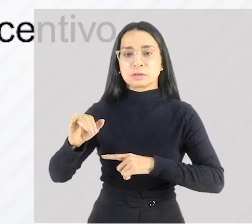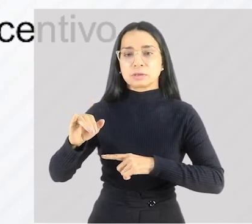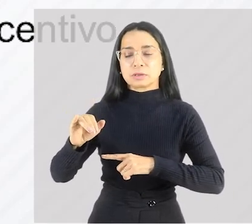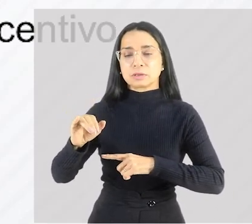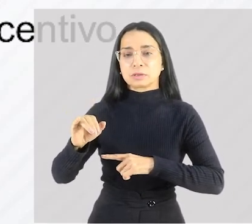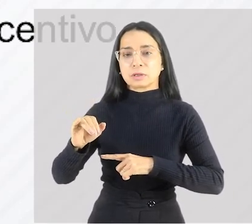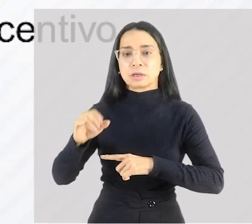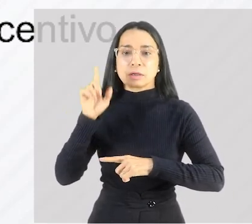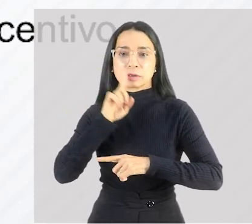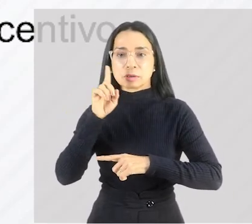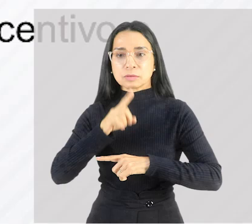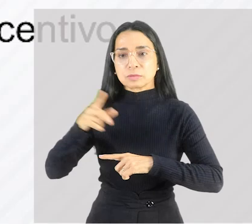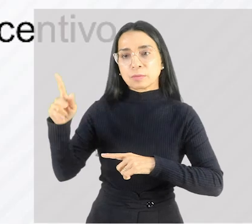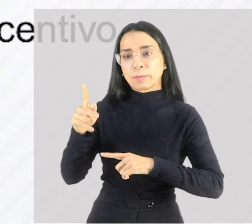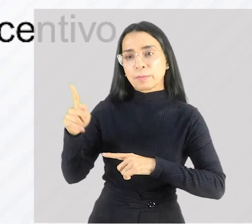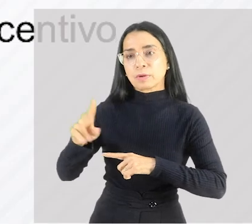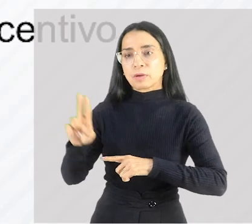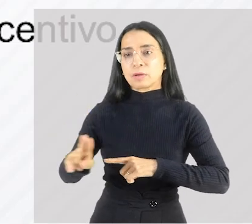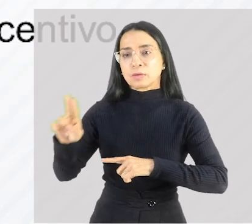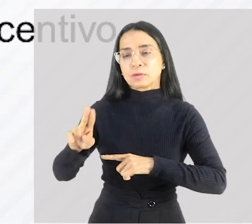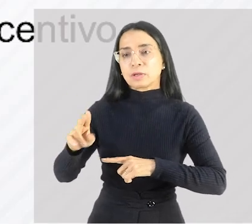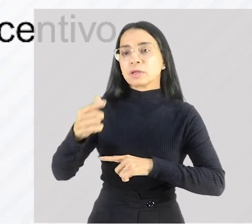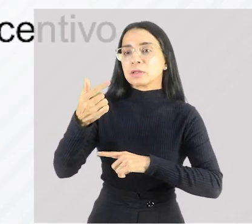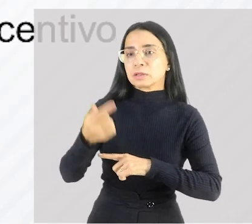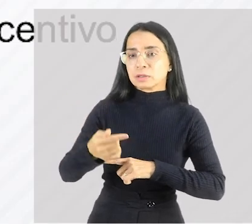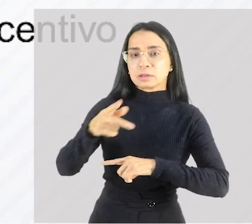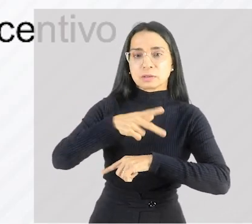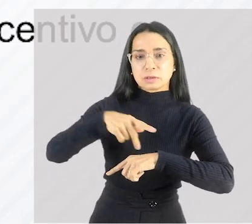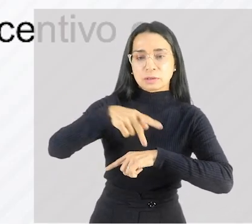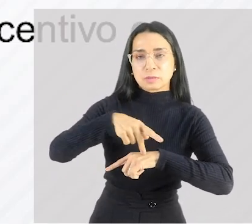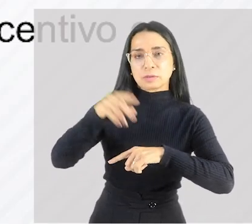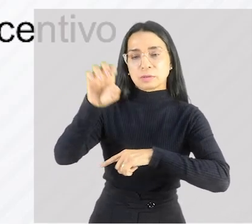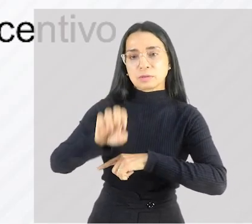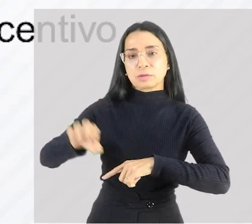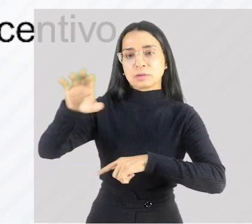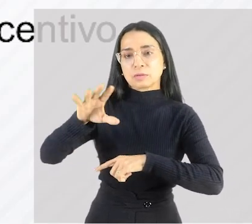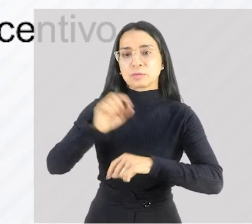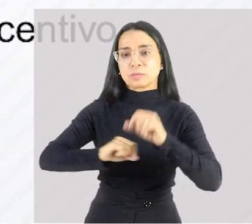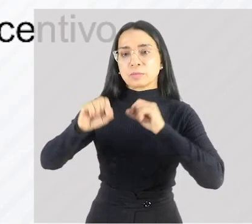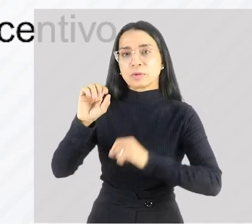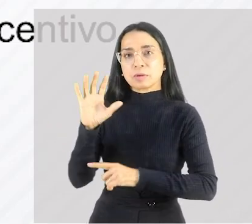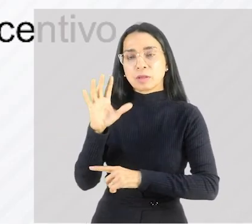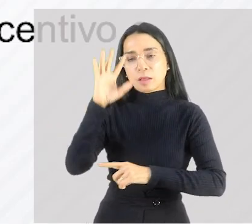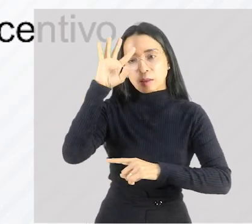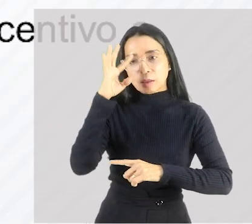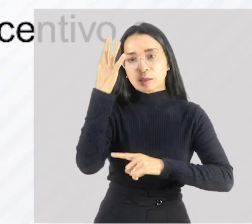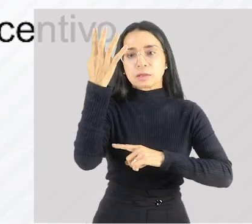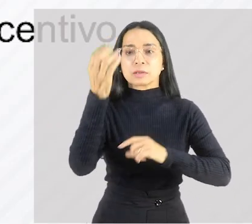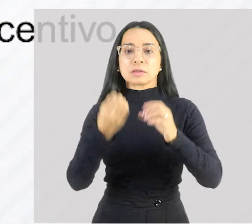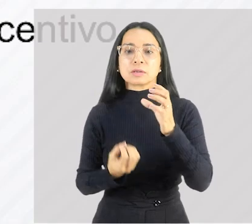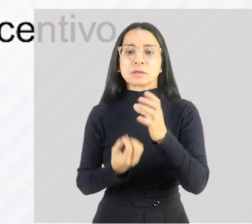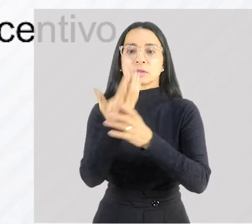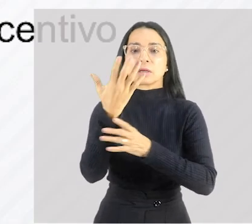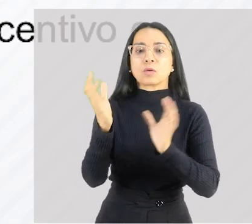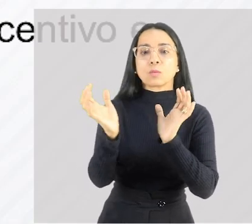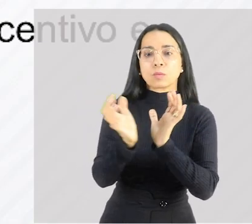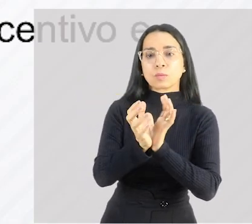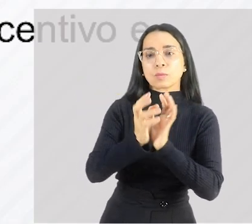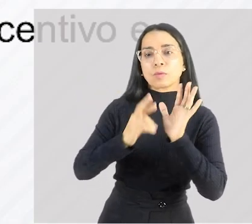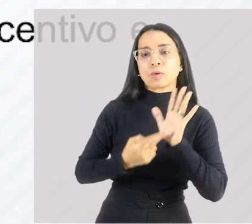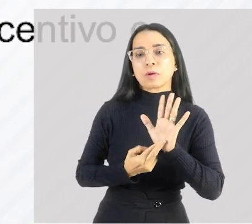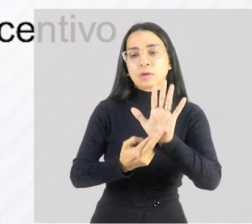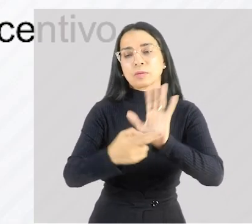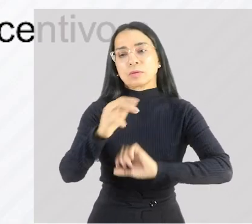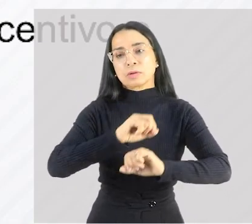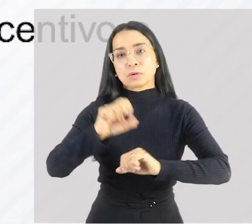França Inglaterra Itália Alemanha e Suíça decidiram criar uma comissão com representantes de oito